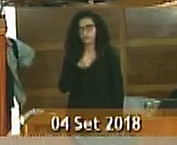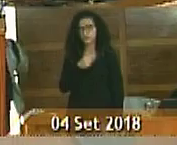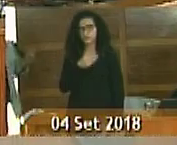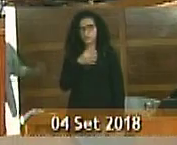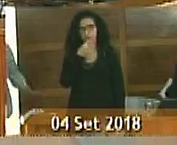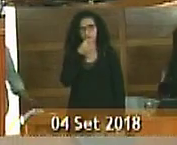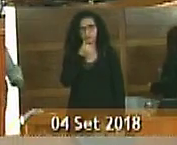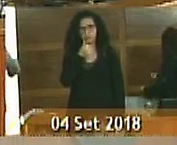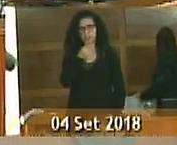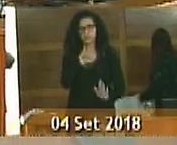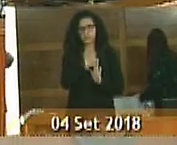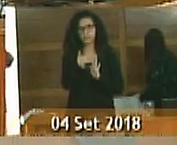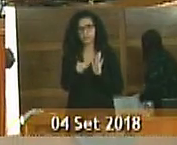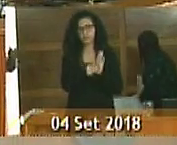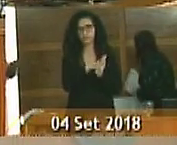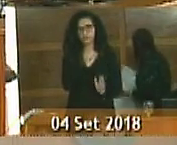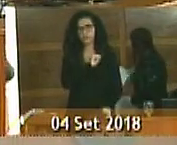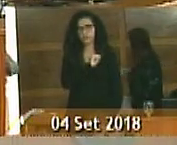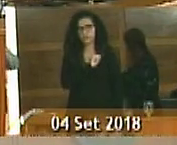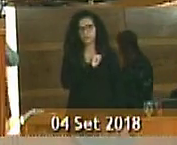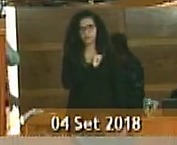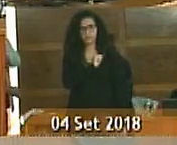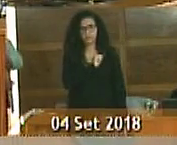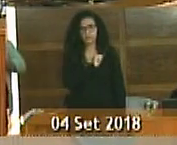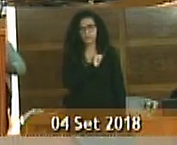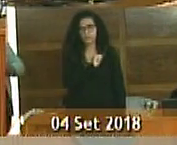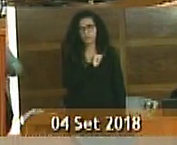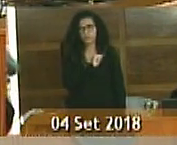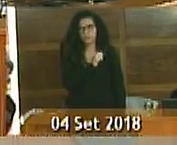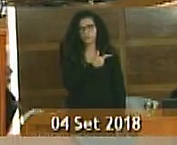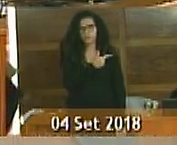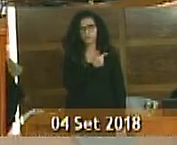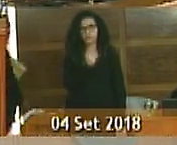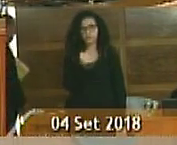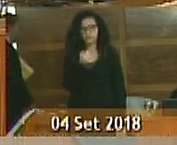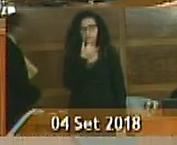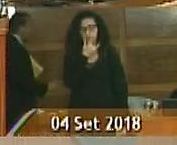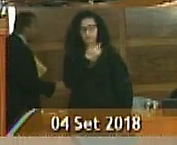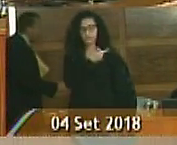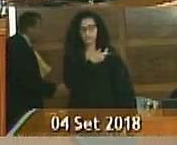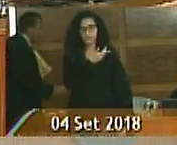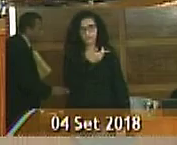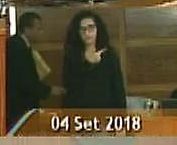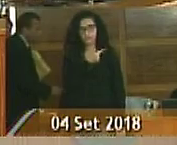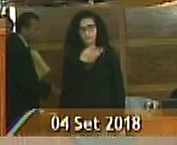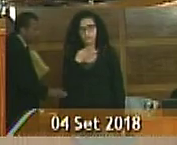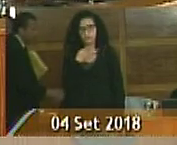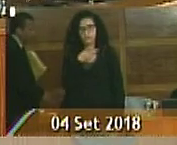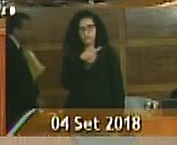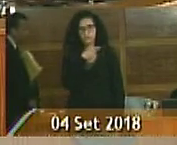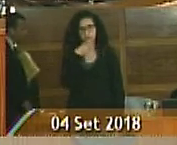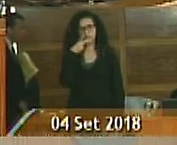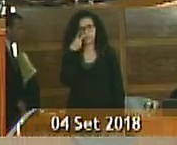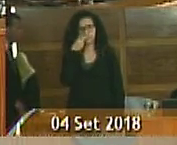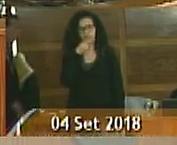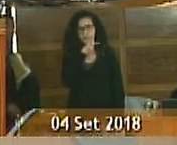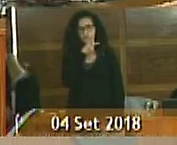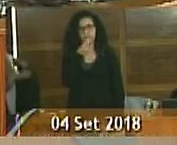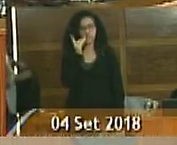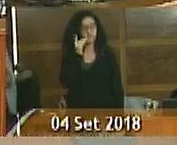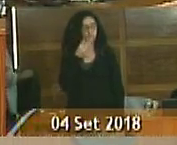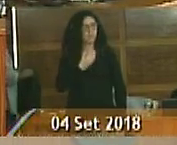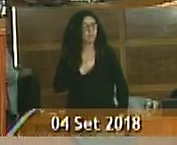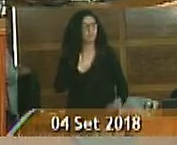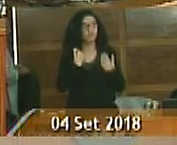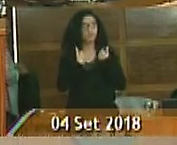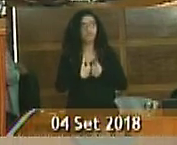187/2018, opinando favoravelmente a aprovação do projeto de lei decreto legislativo 24/2018, de autoria do vereador Dedé da Loteria, concedendo a medalha